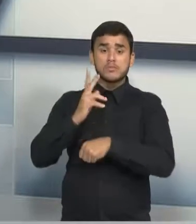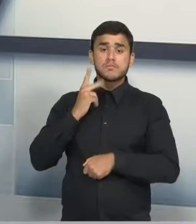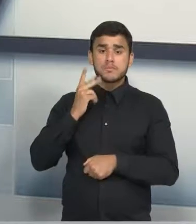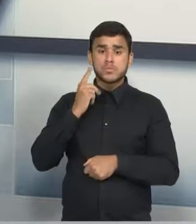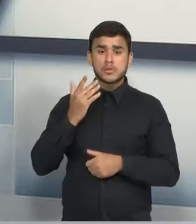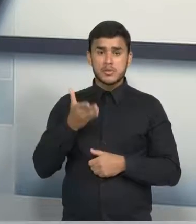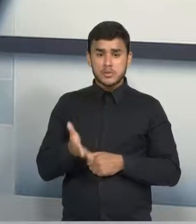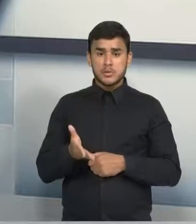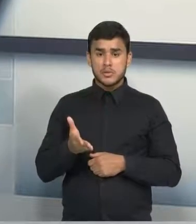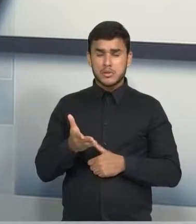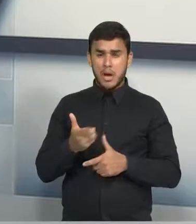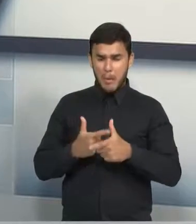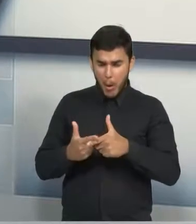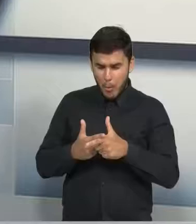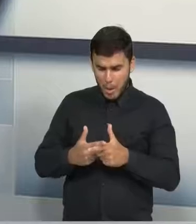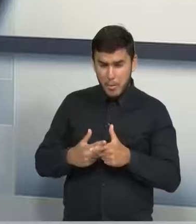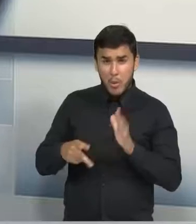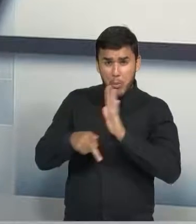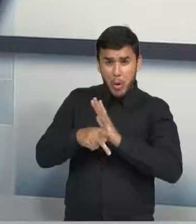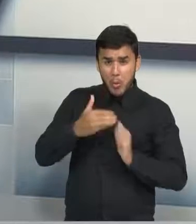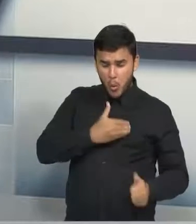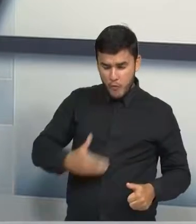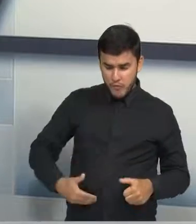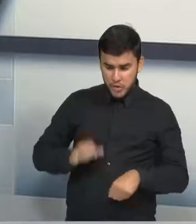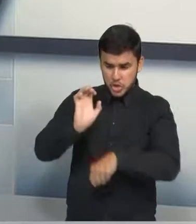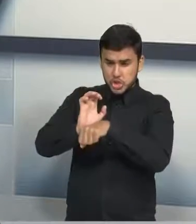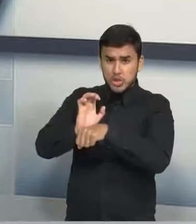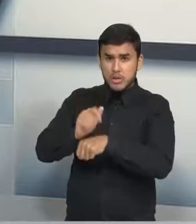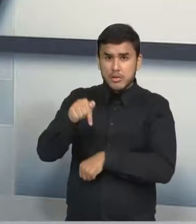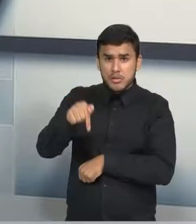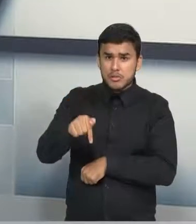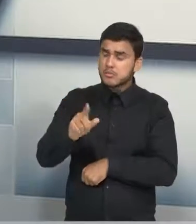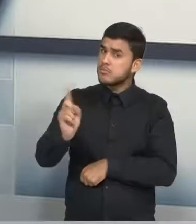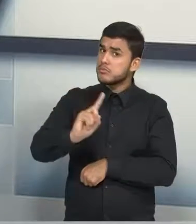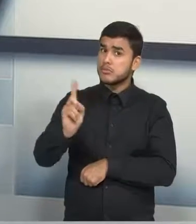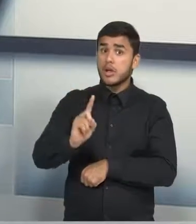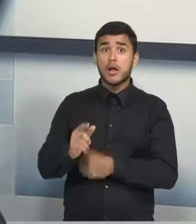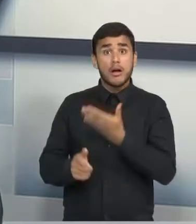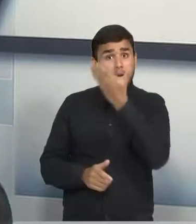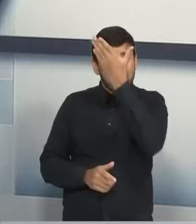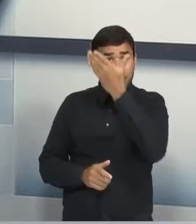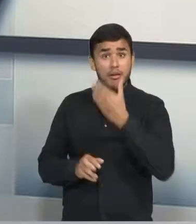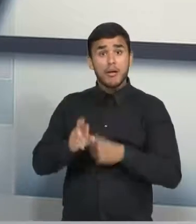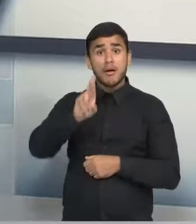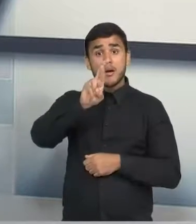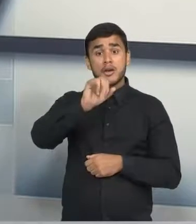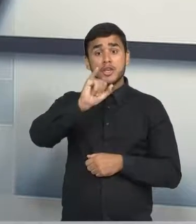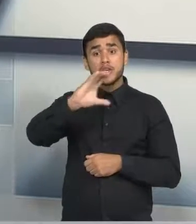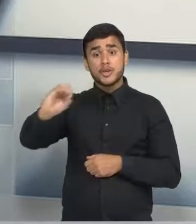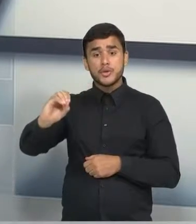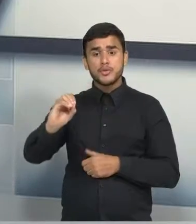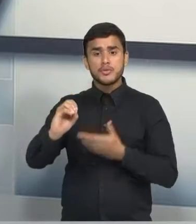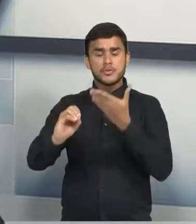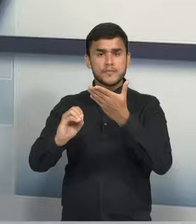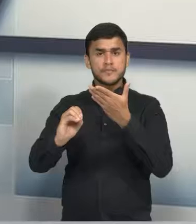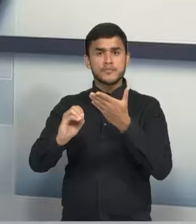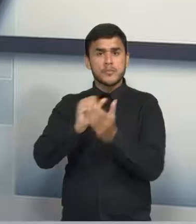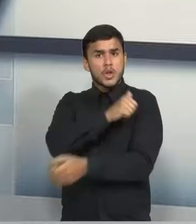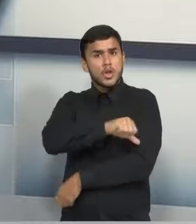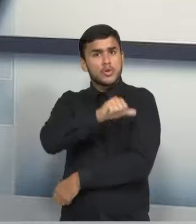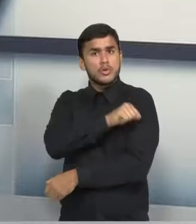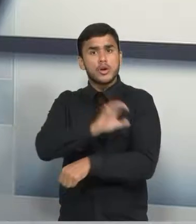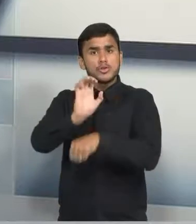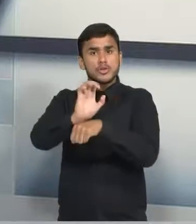chacinas, que não é um problema do Ceará, é um problema do Brasil. O Rio de Janeiro, já a terceira vez em 3 dias que se fecha a linha